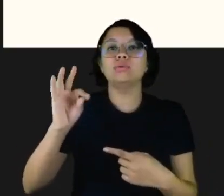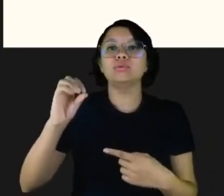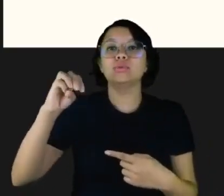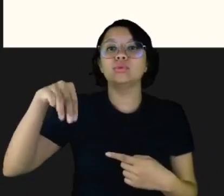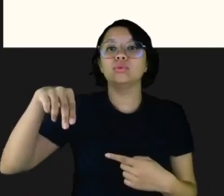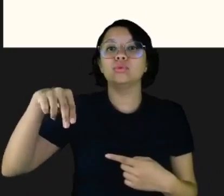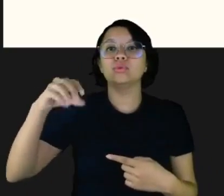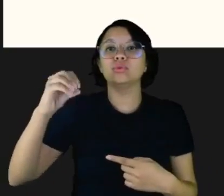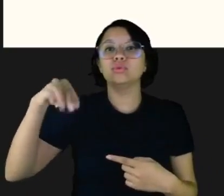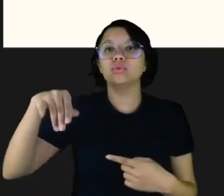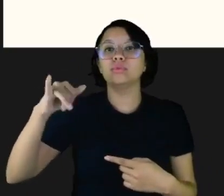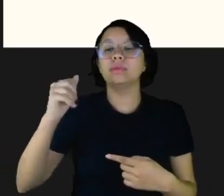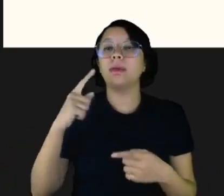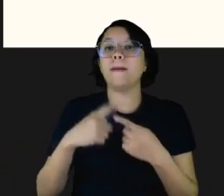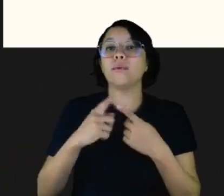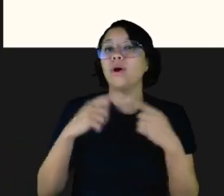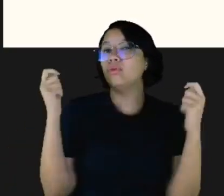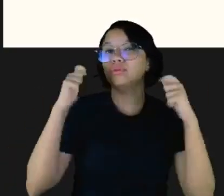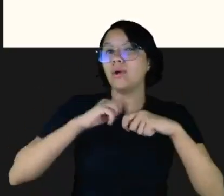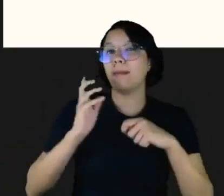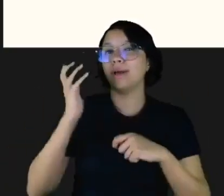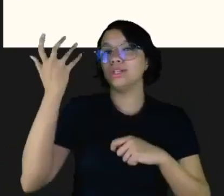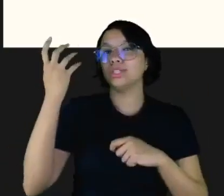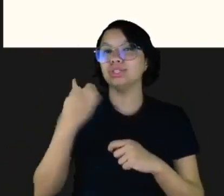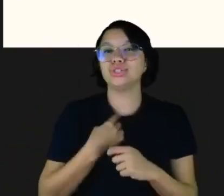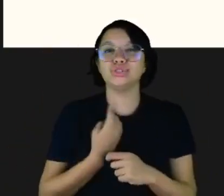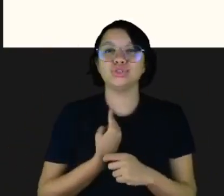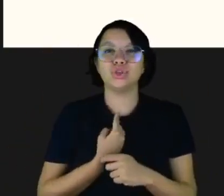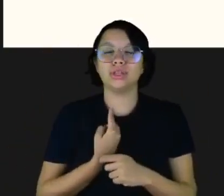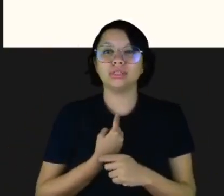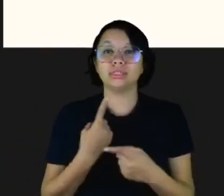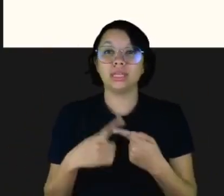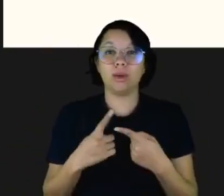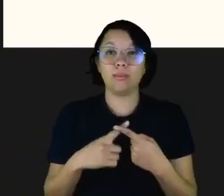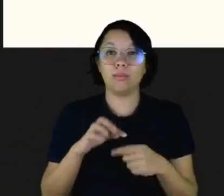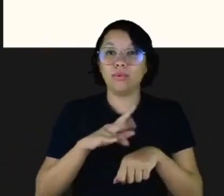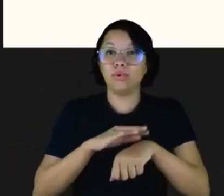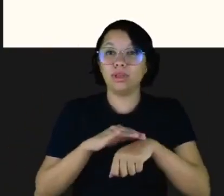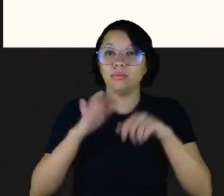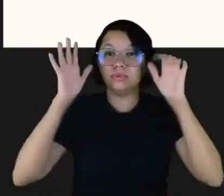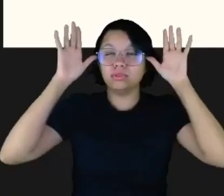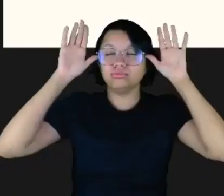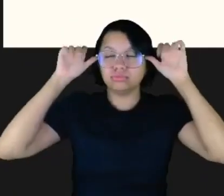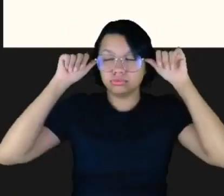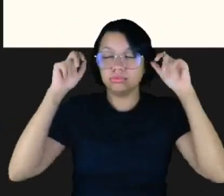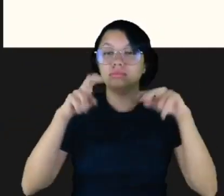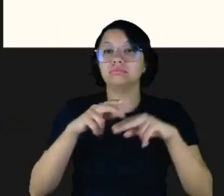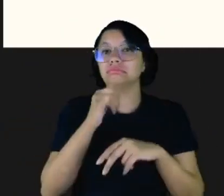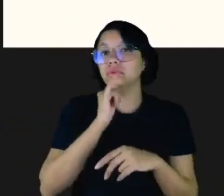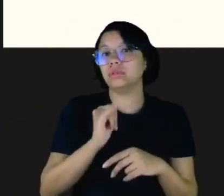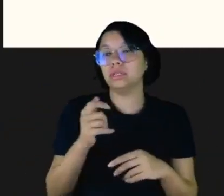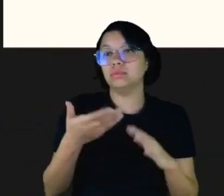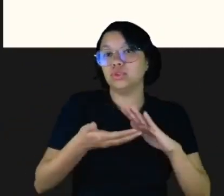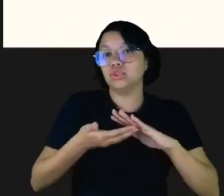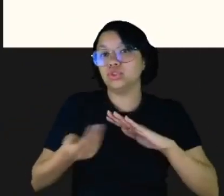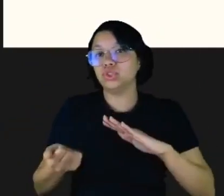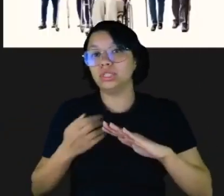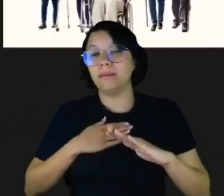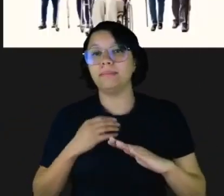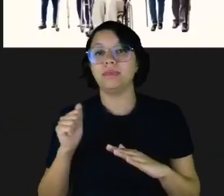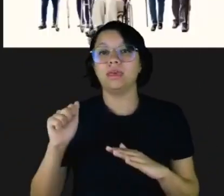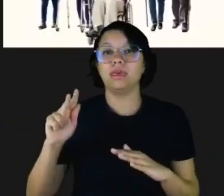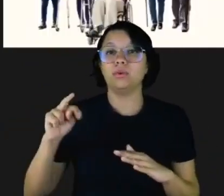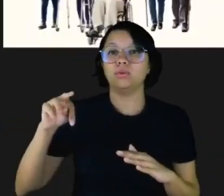sou mais capaz de decidir por mim mesma. Porque uma doença de Alzheimer, por exemplo, tira a minha